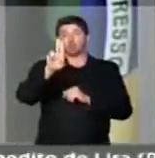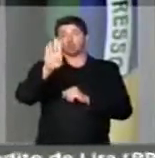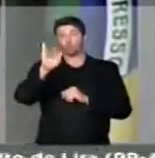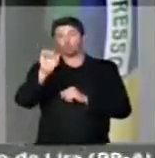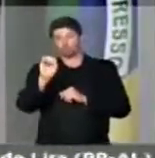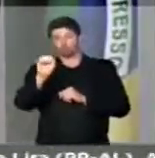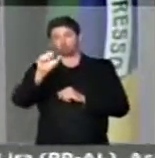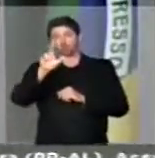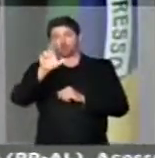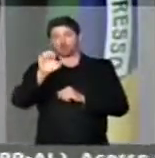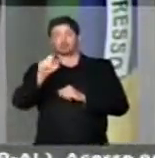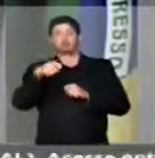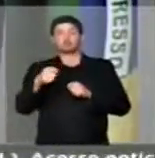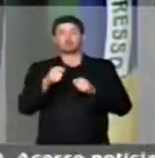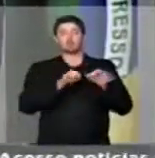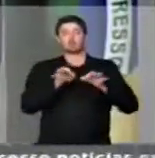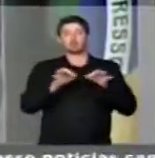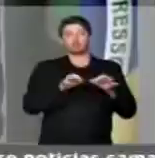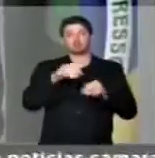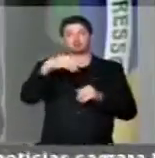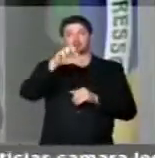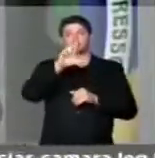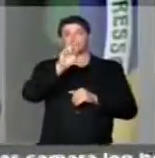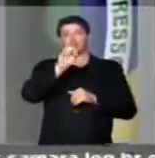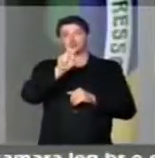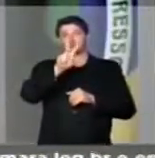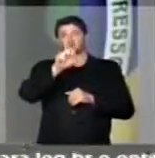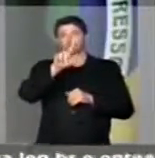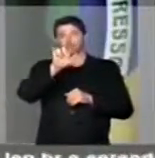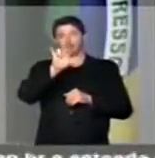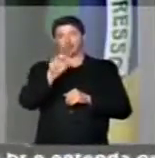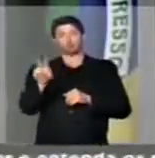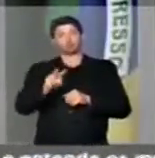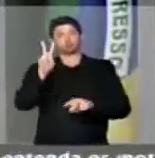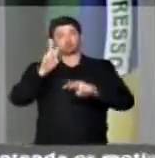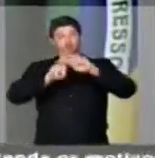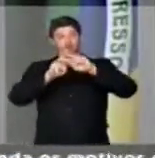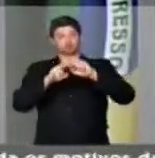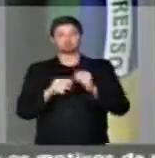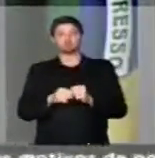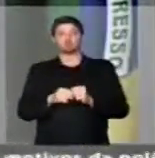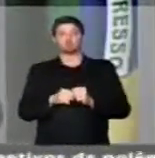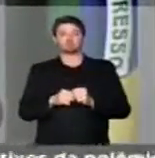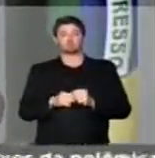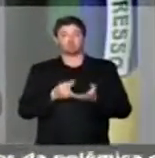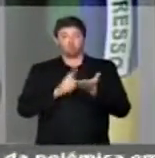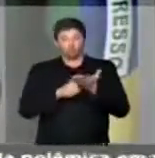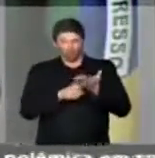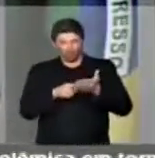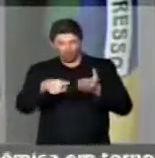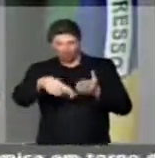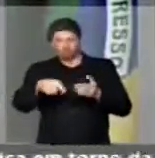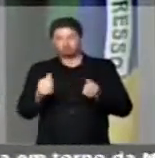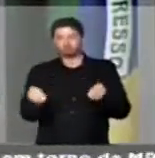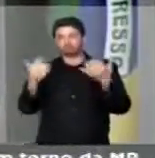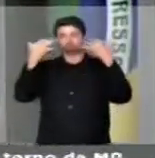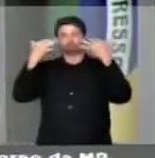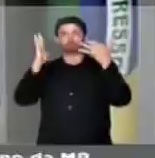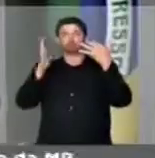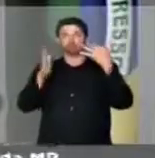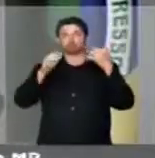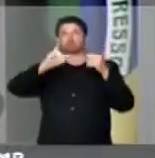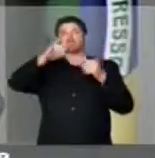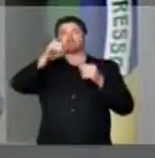Soares, e do operador Marcos Valério, que está preso. O esquema que foi revelado por